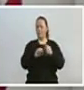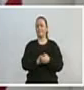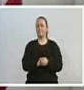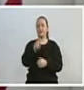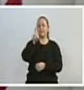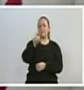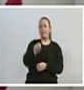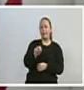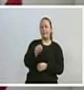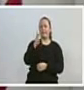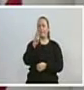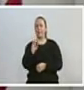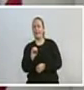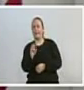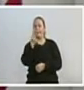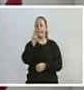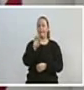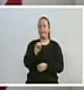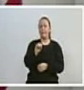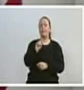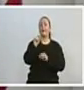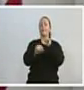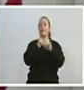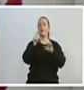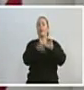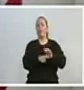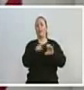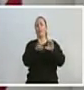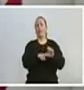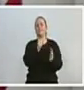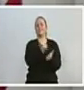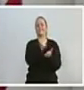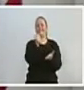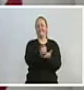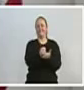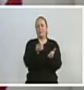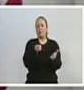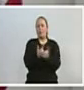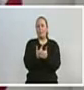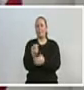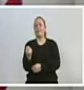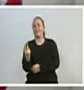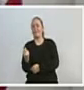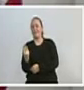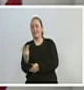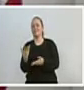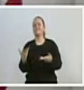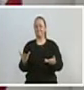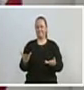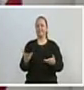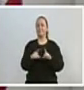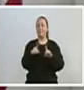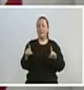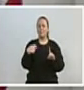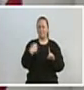de um contrato de compra e venda. E há necessidade de o município se utilizar do papel passado, se utilizar dos instrumentos do Estatuto